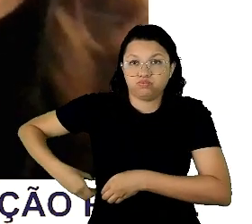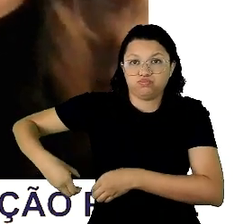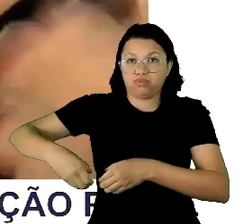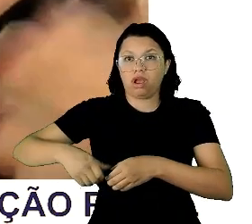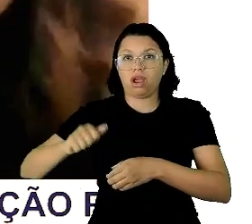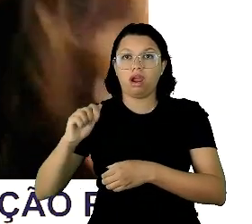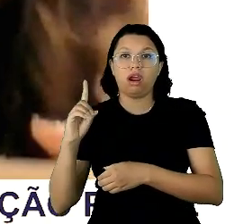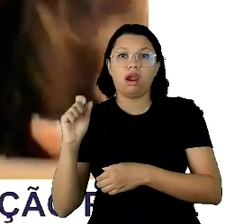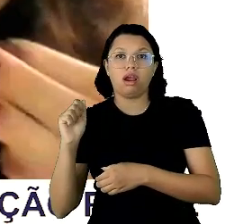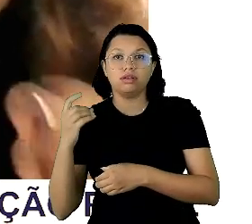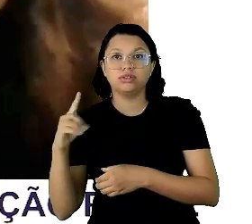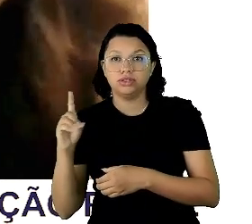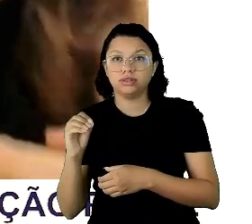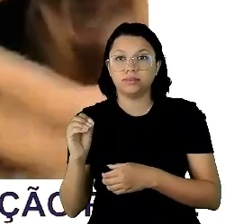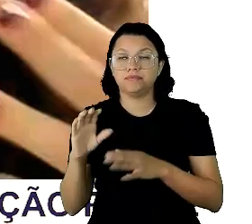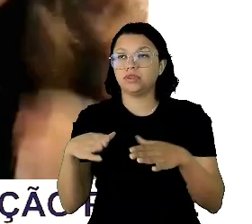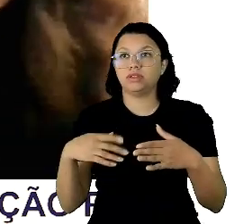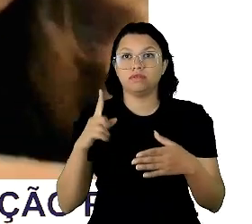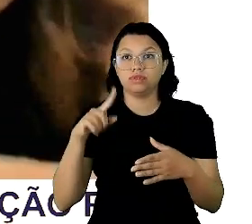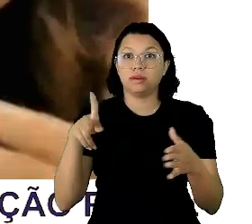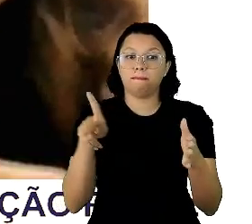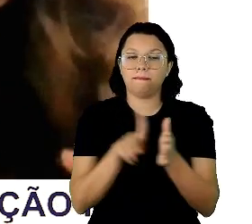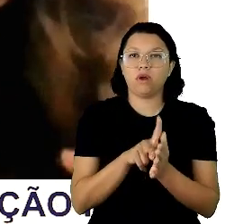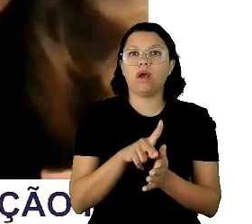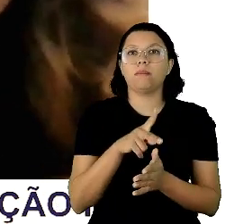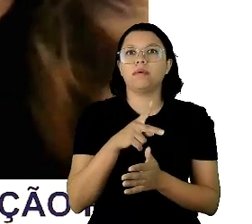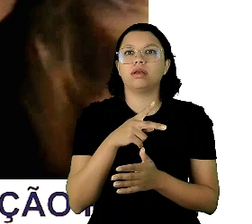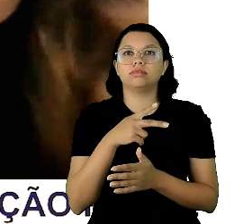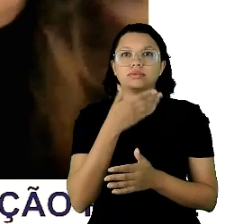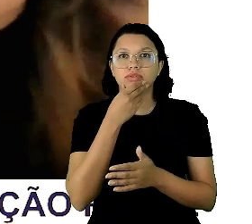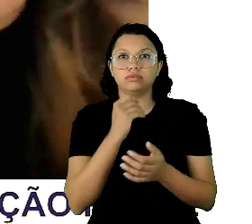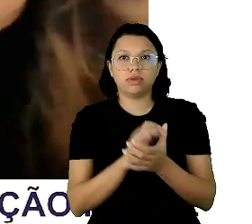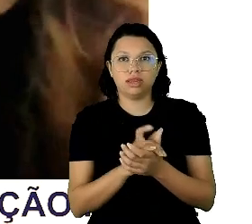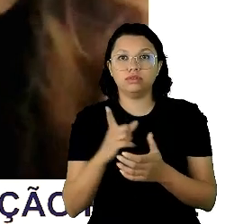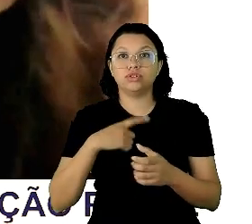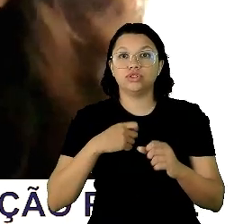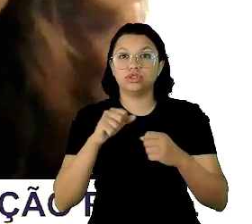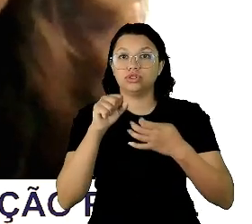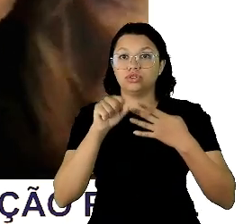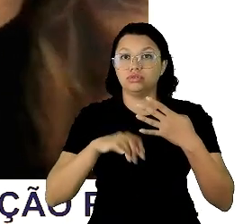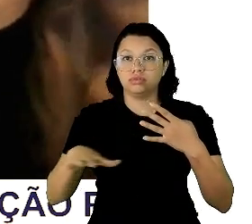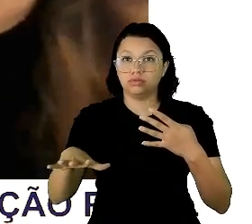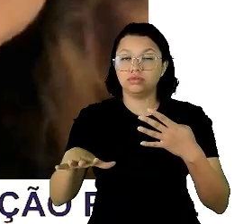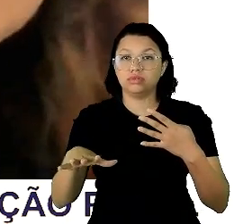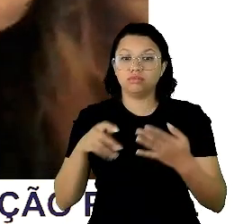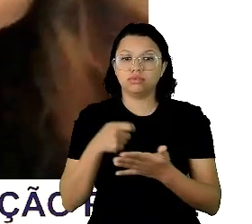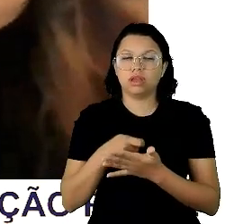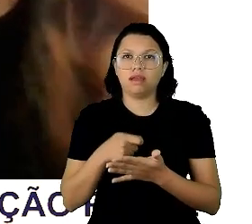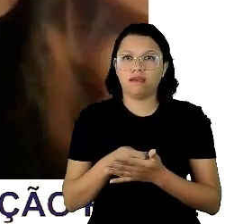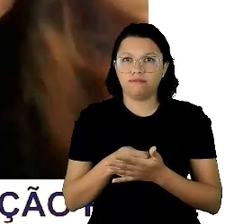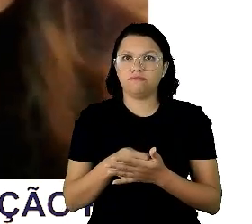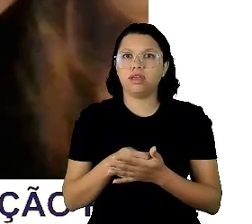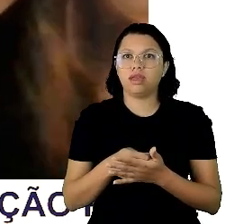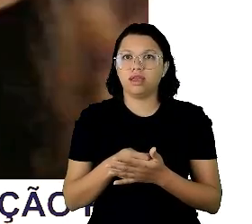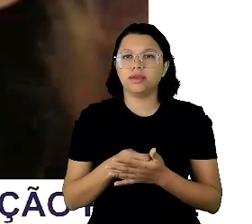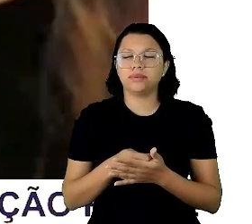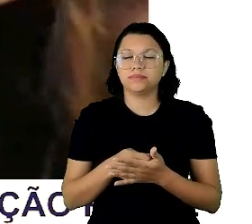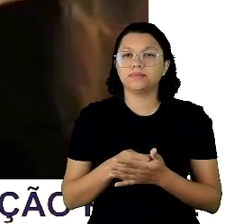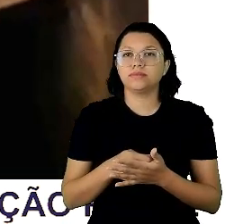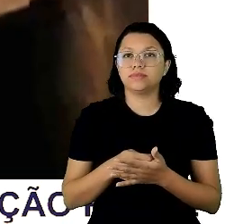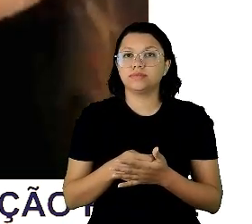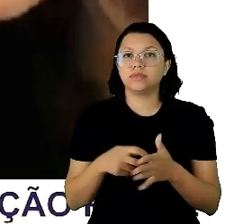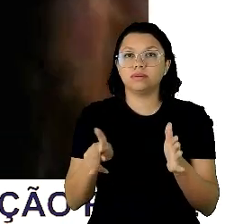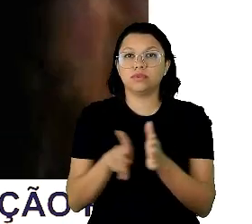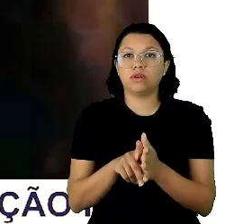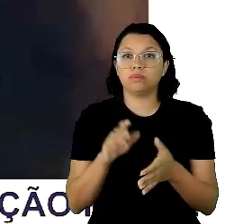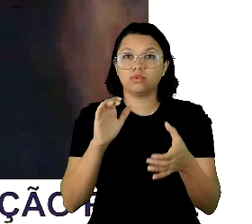né? E aí tinha até uma construção de jurisprudência dizendo dos deveres conjugais, de que quando a mulher se recusava a cumprir os deveres conjugais, que não